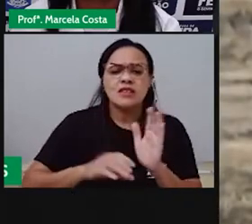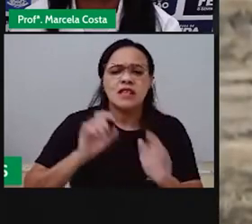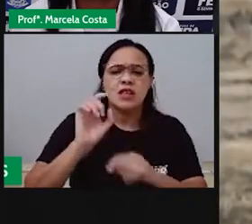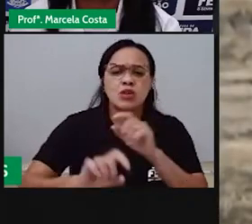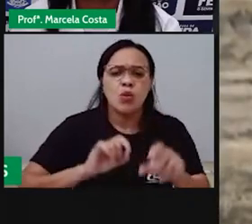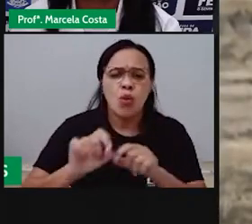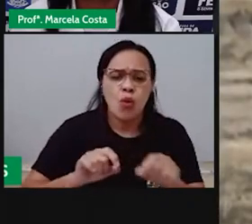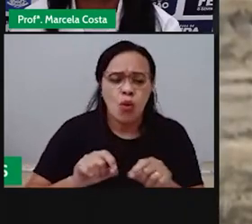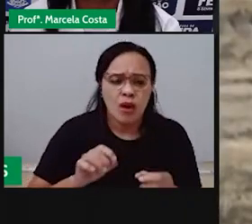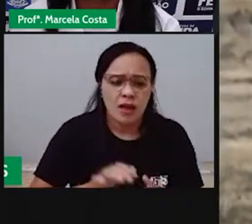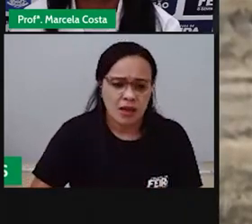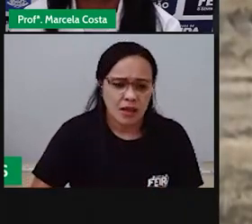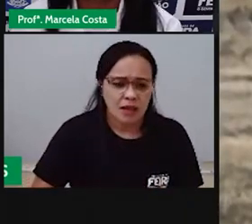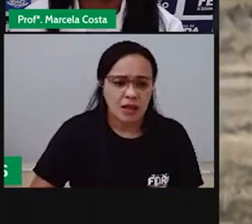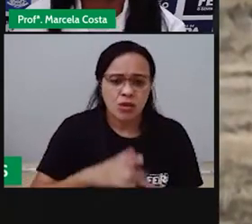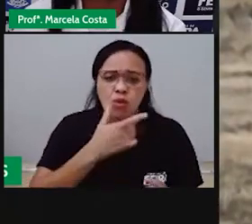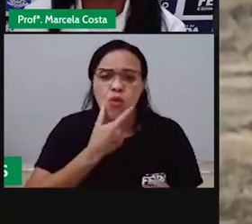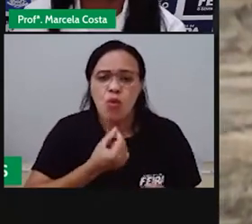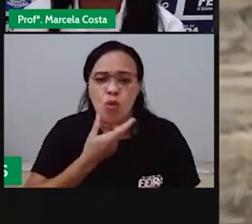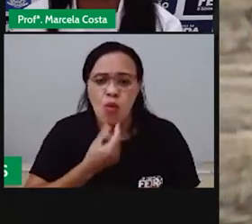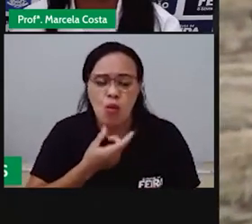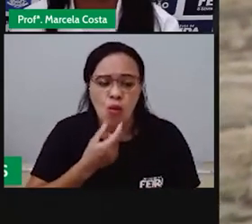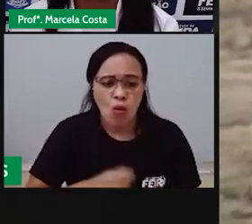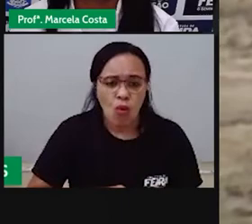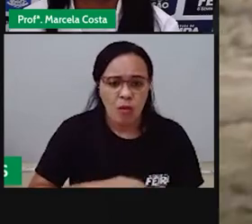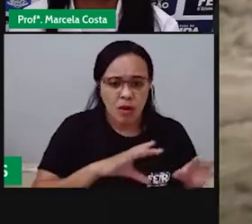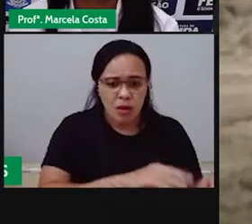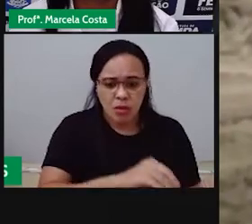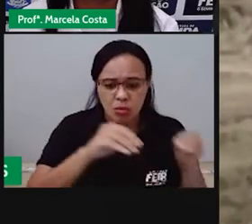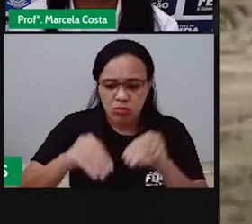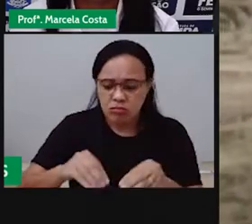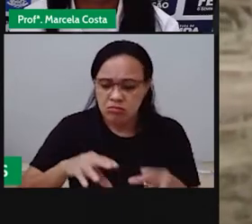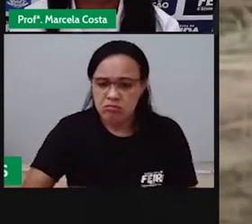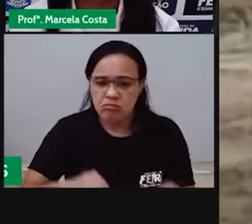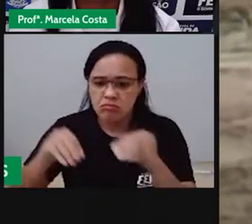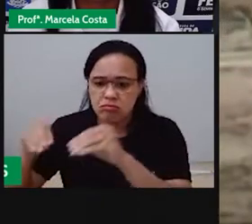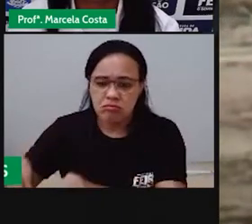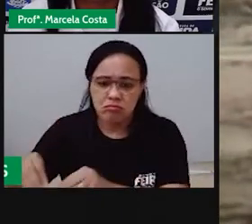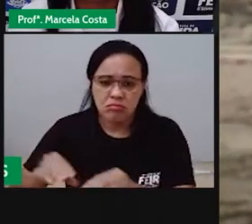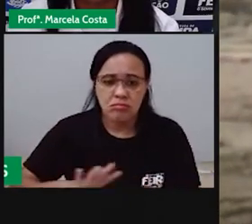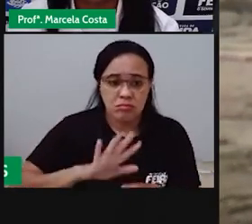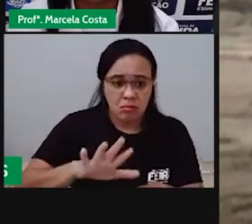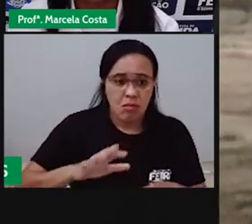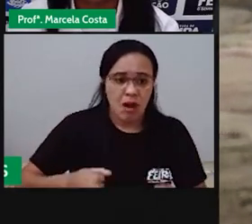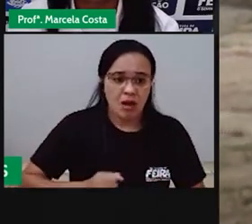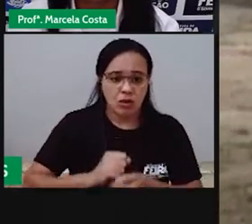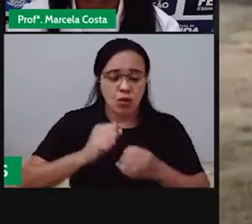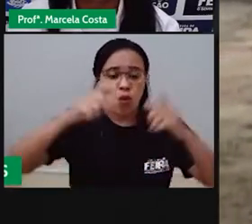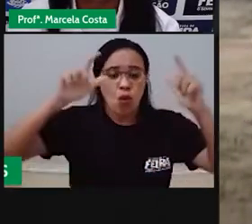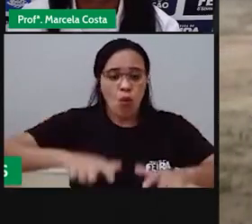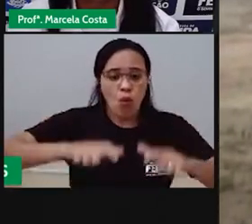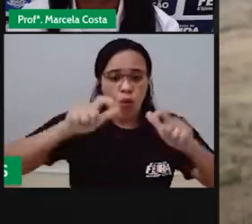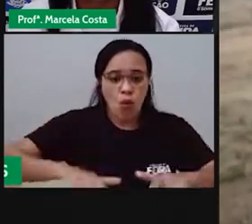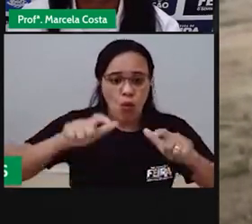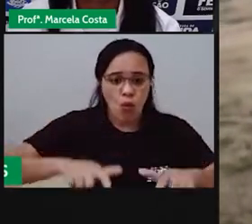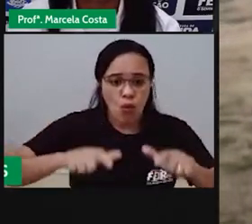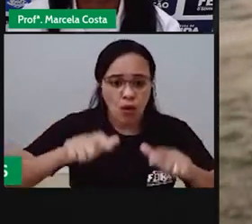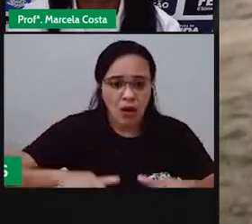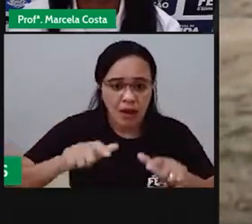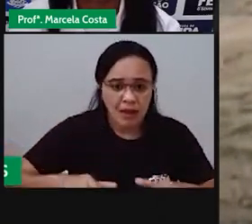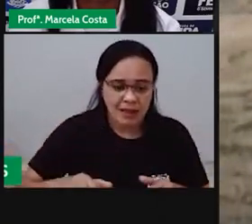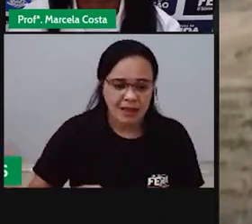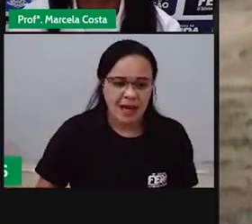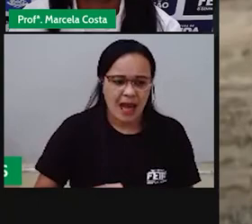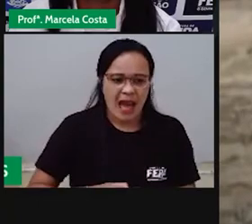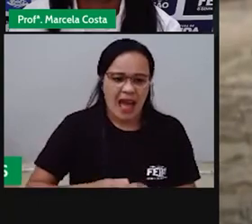o acampamento era montado. Na luz do entardecer, em um espaço como este, a poeira levantava e um